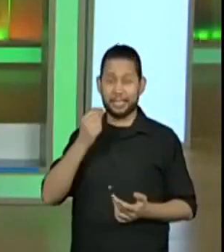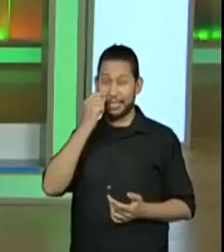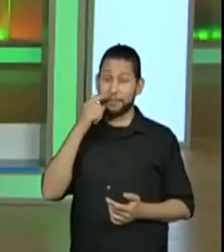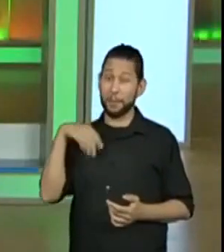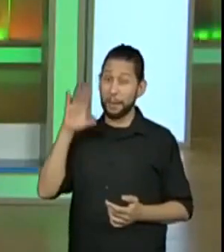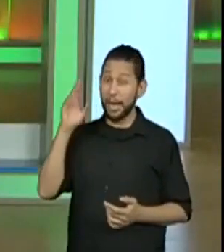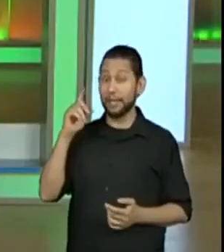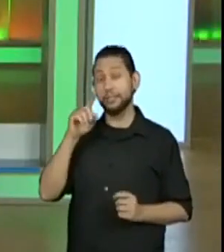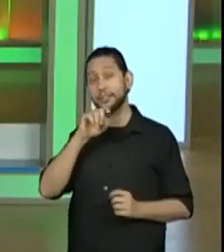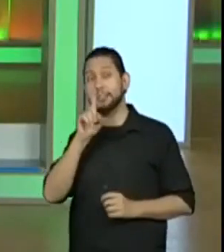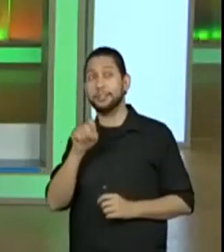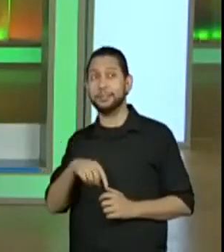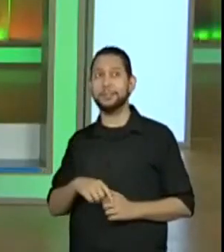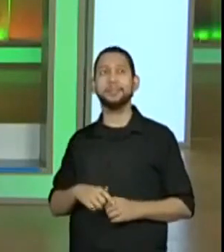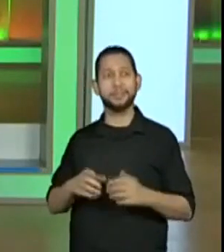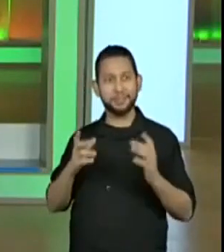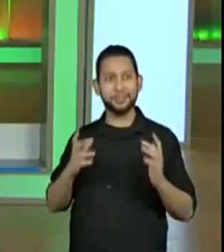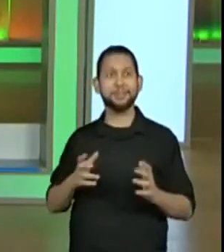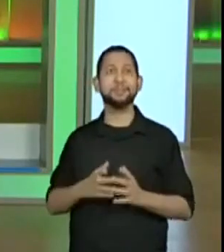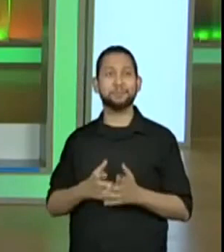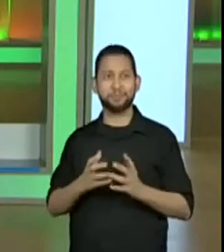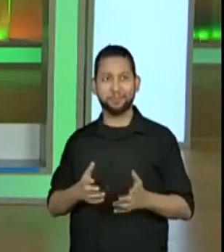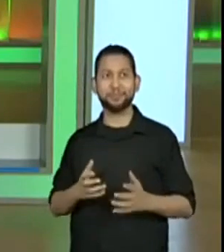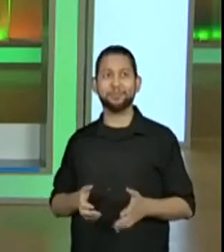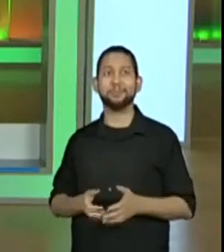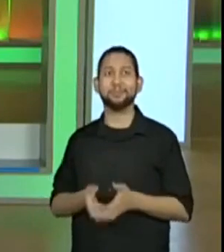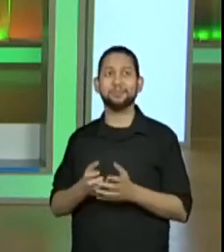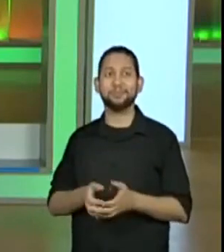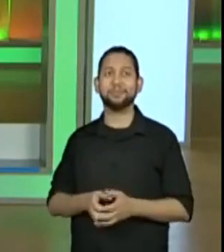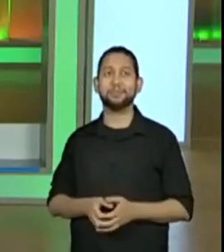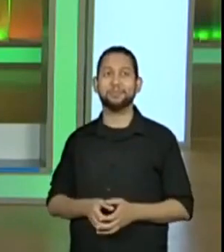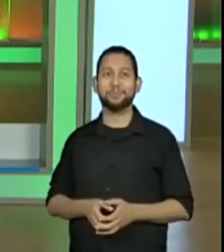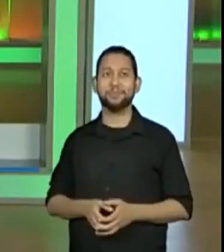número maior. Isso, também acho. Né, vamos lá.